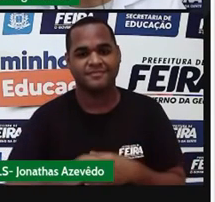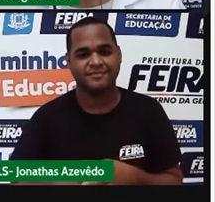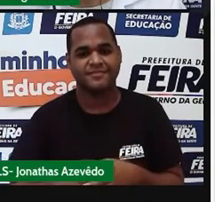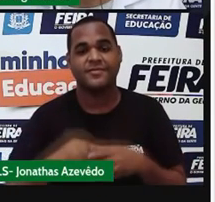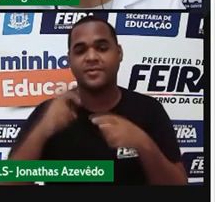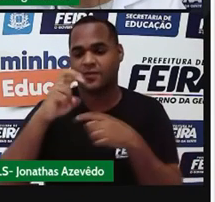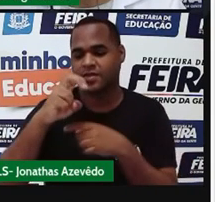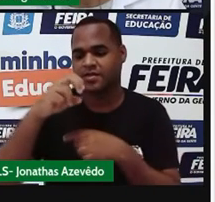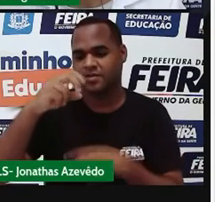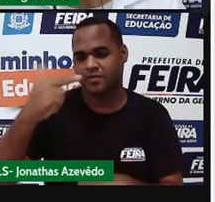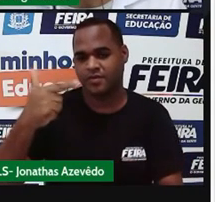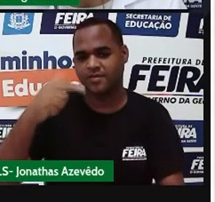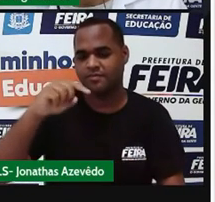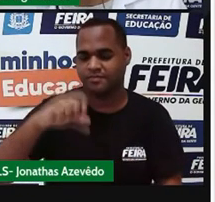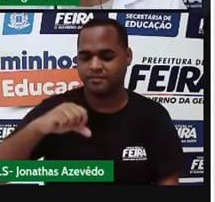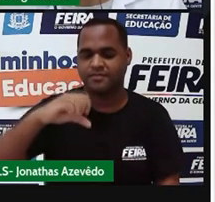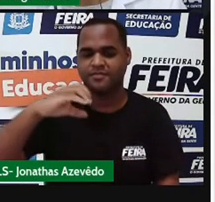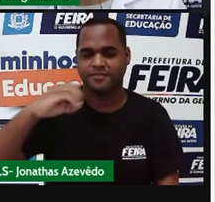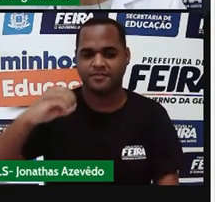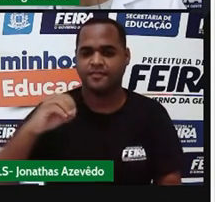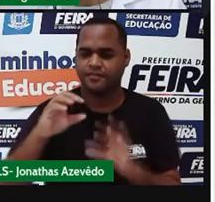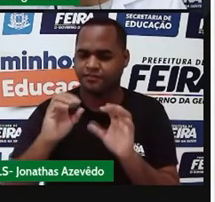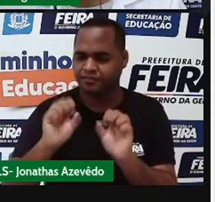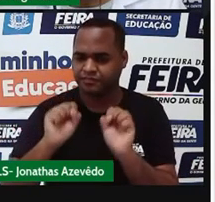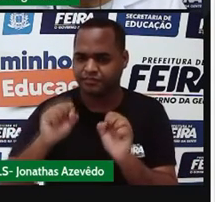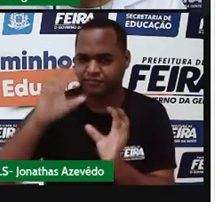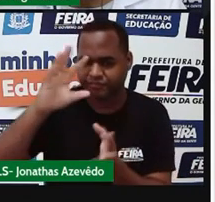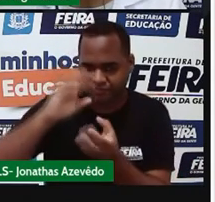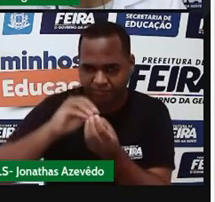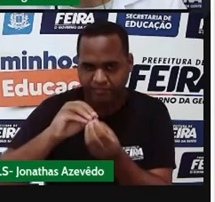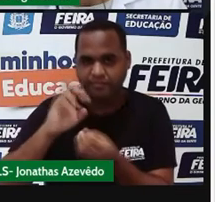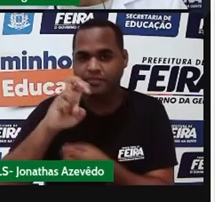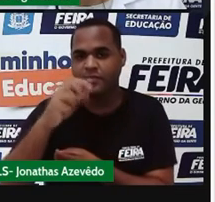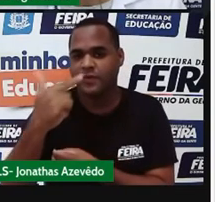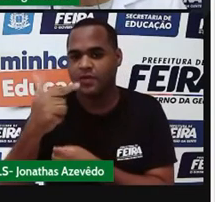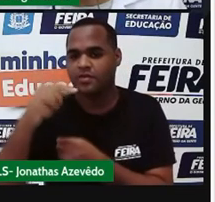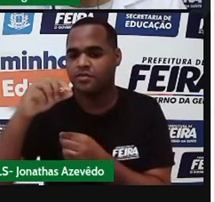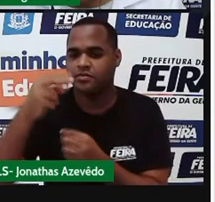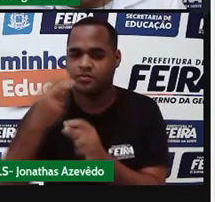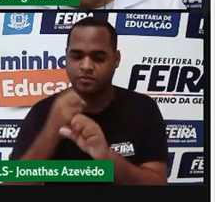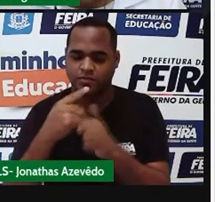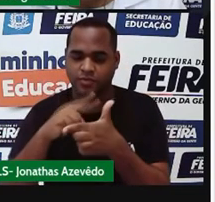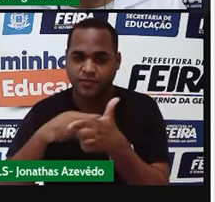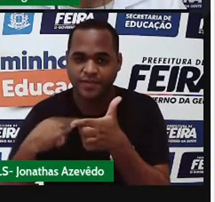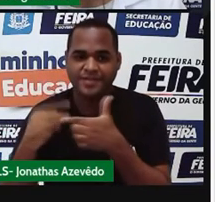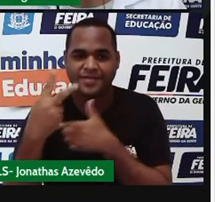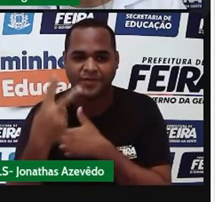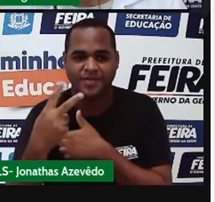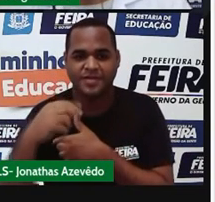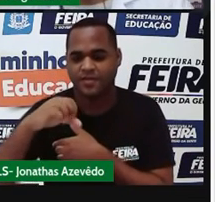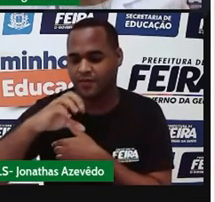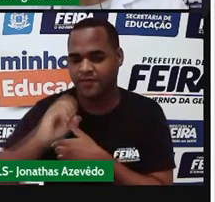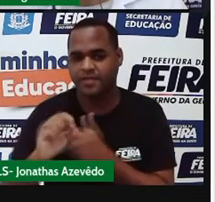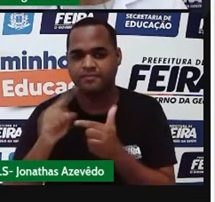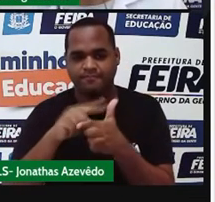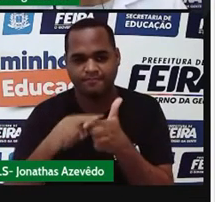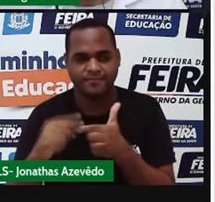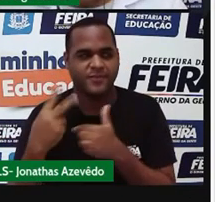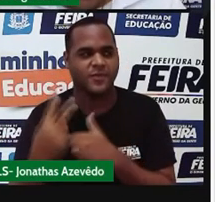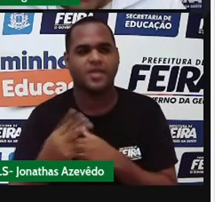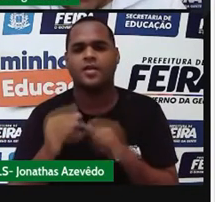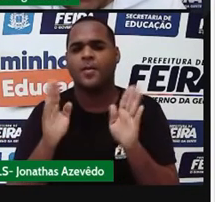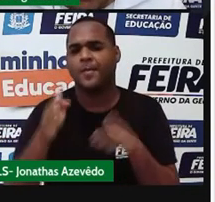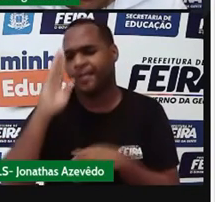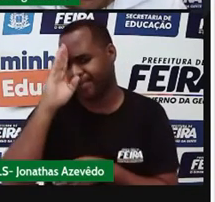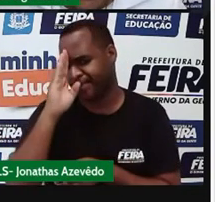simplificar Aqui também tá bom 52 Dá para dividir por dois 90 Dá para dividir por dois então direto